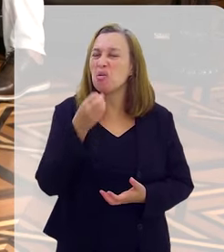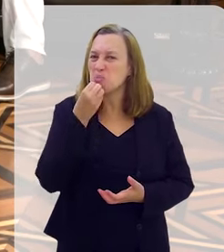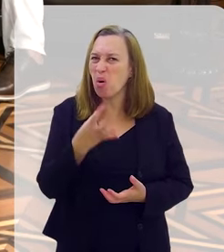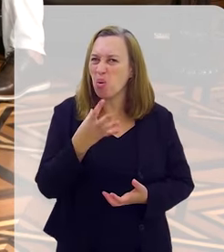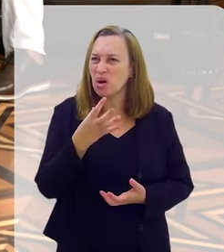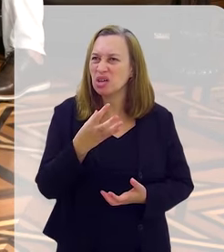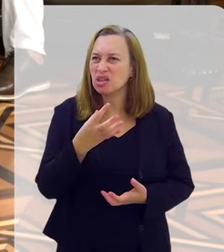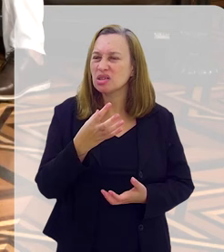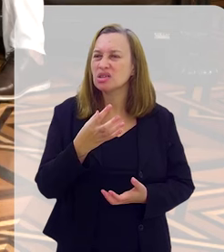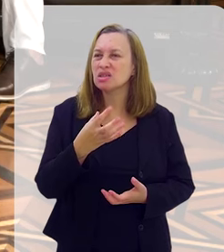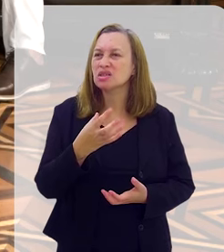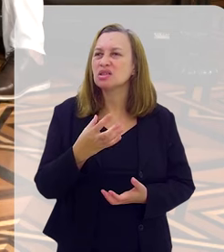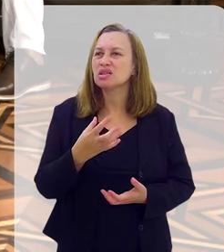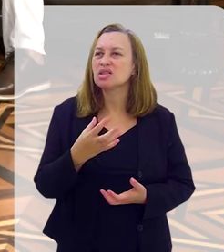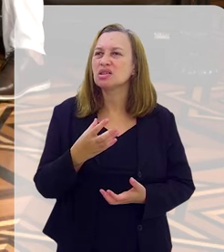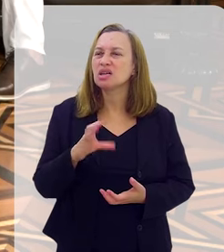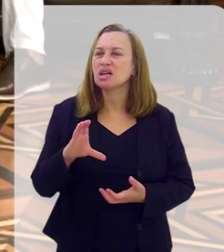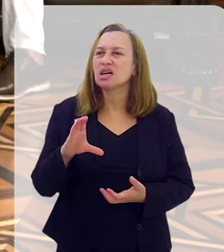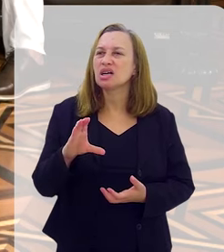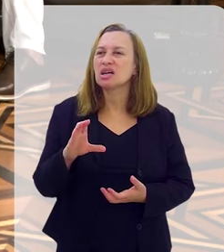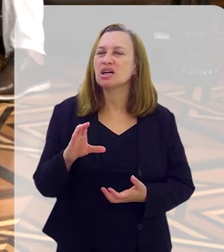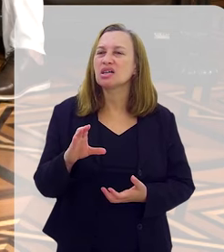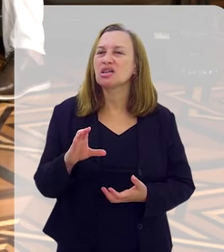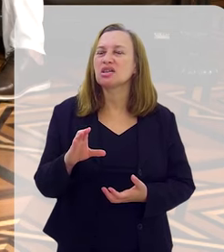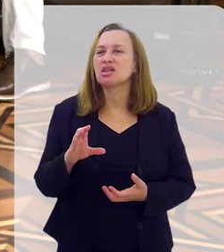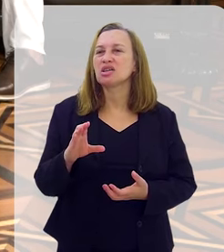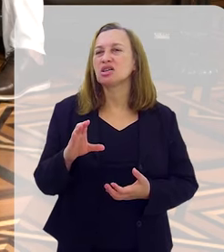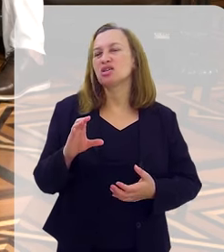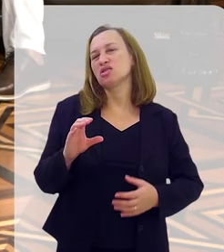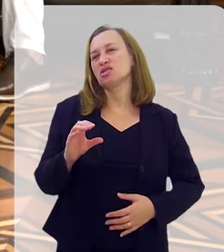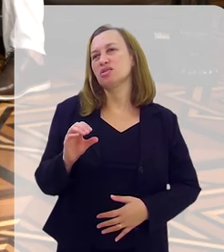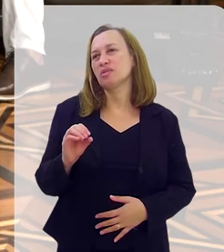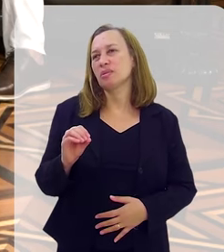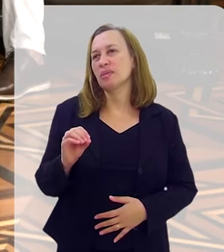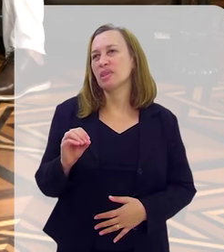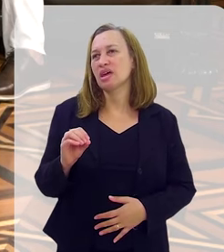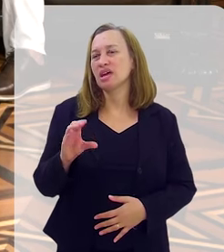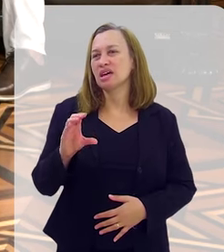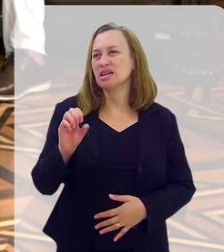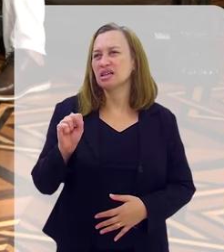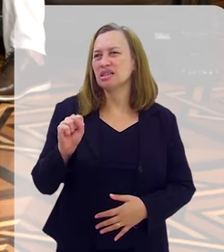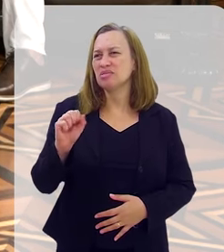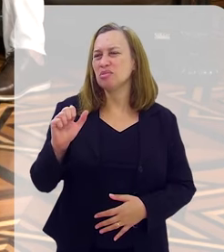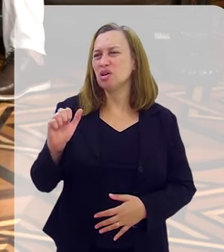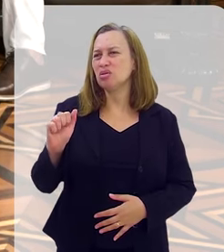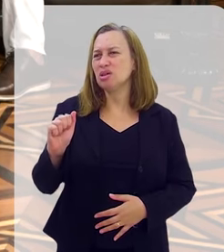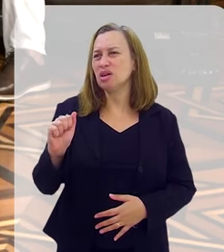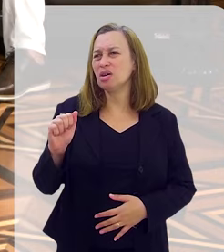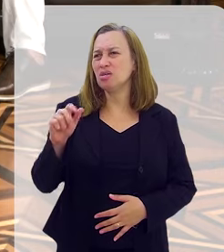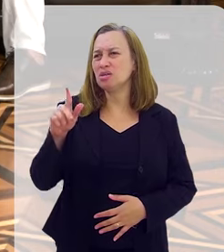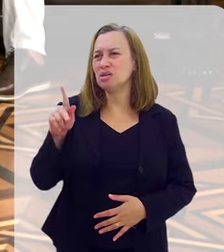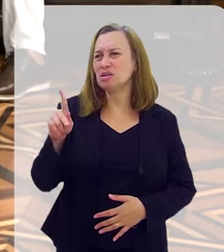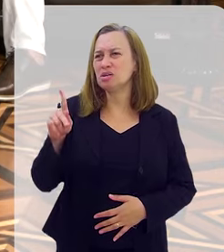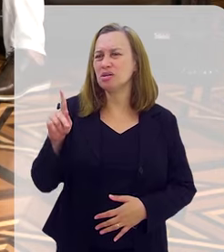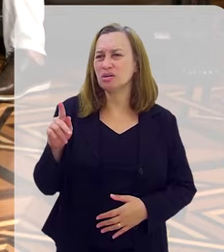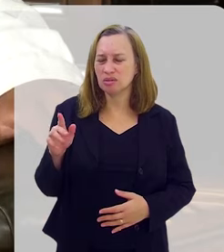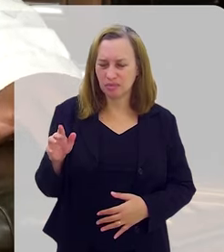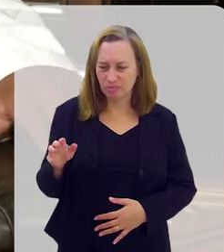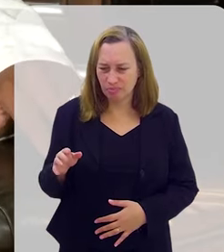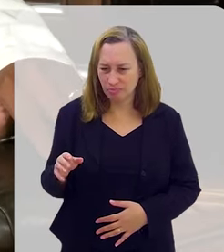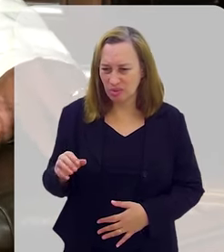é bom? Hã? Quando canta a música no pé, Joel roda e tudo. É o sapatinho de fogo, ver. Joel.